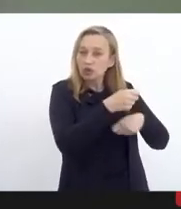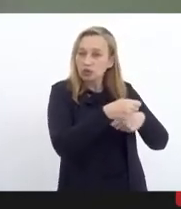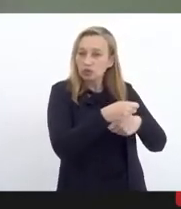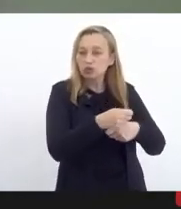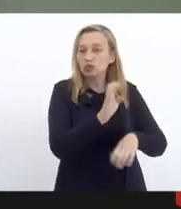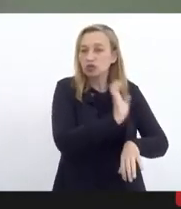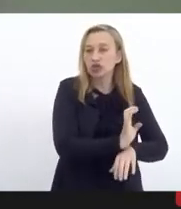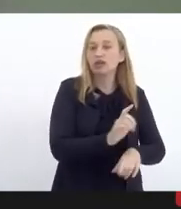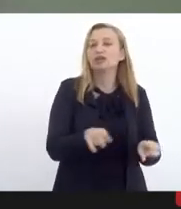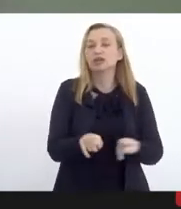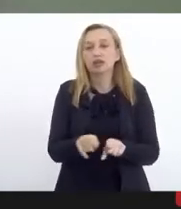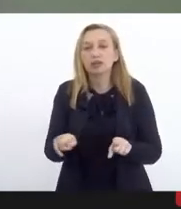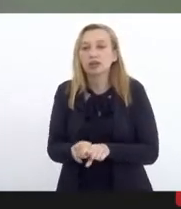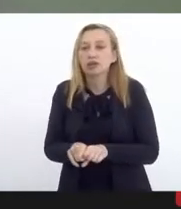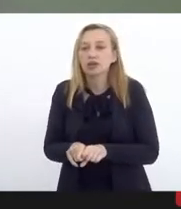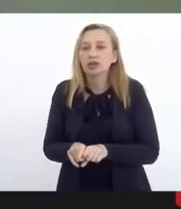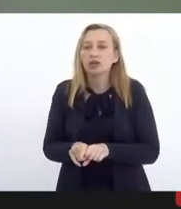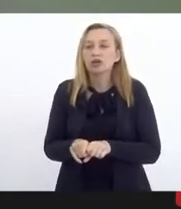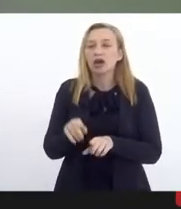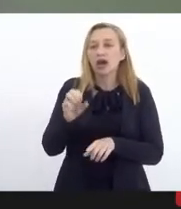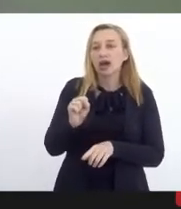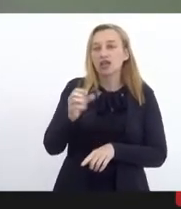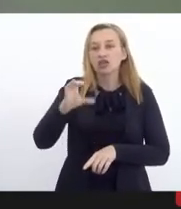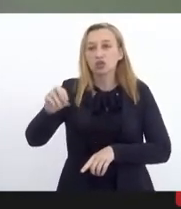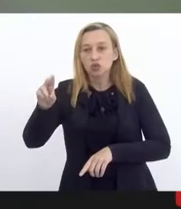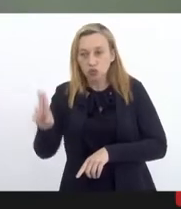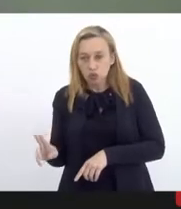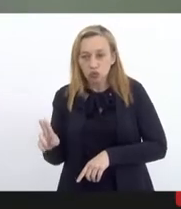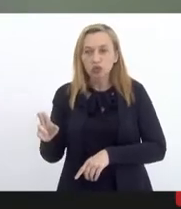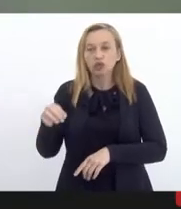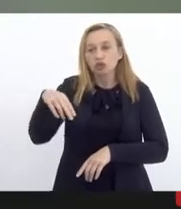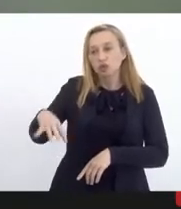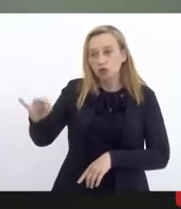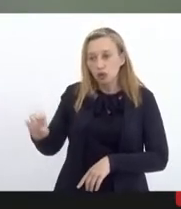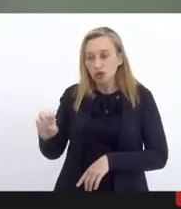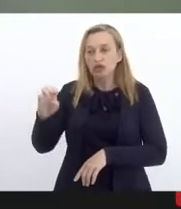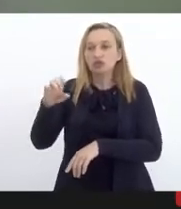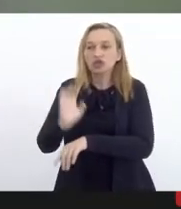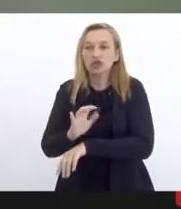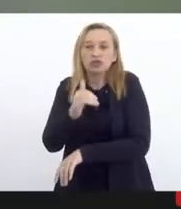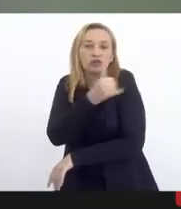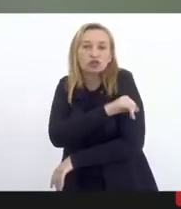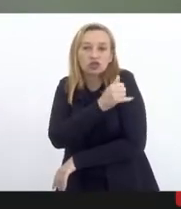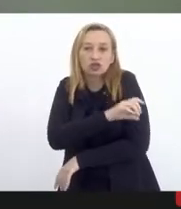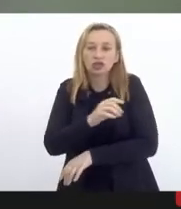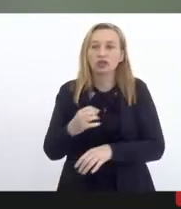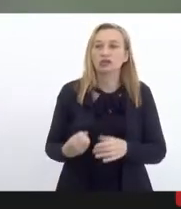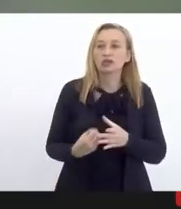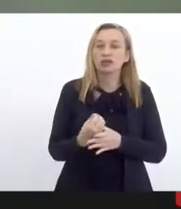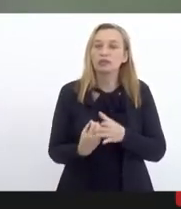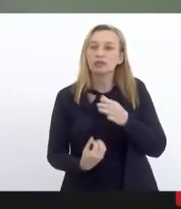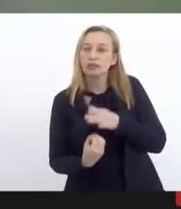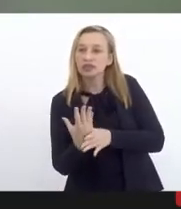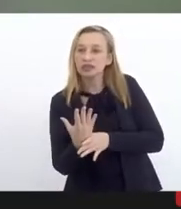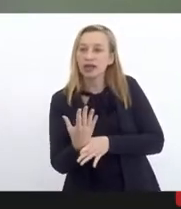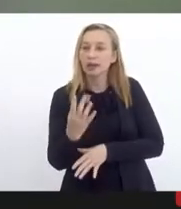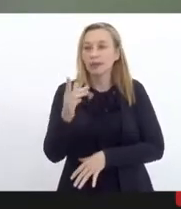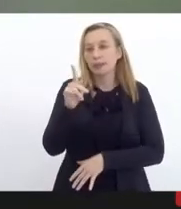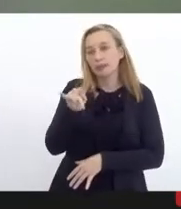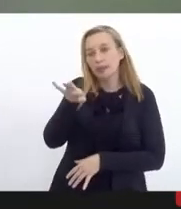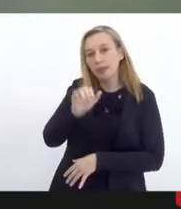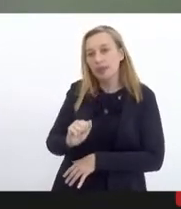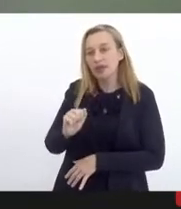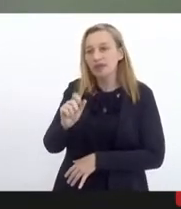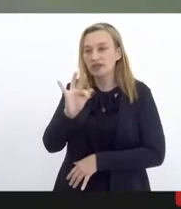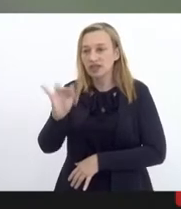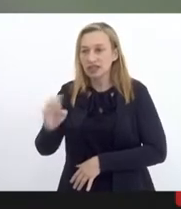Estado quanto com o Porto do Açu, aí do norte do estado do Rio de Janeiro, para implantar plantas de fertilizantes na região norte do